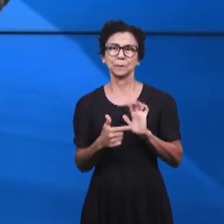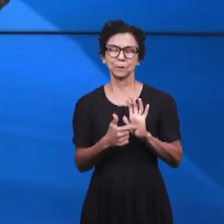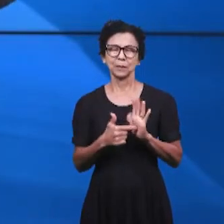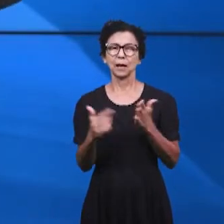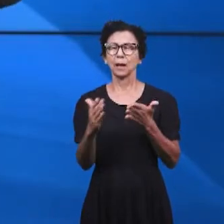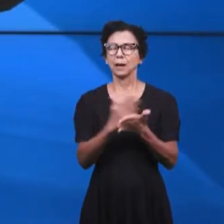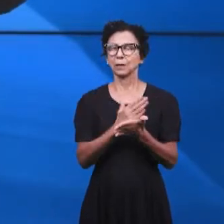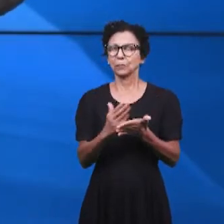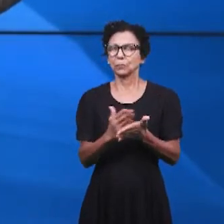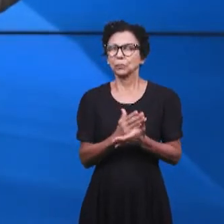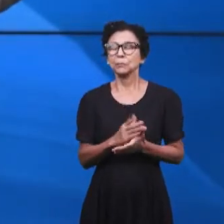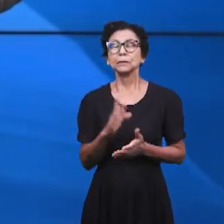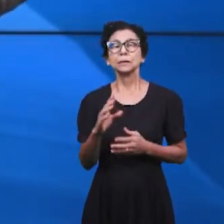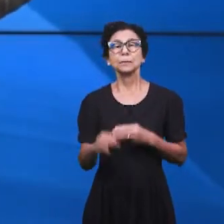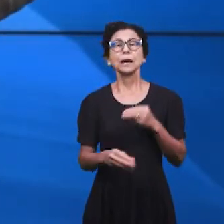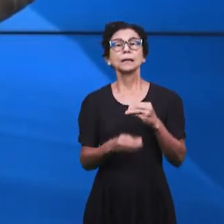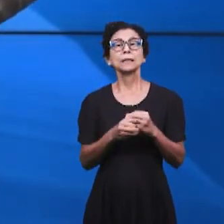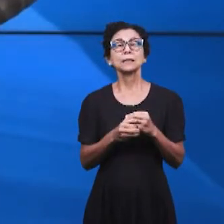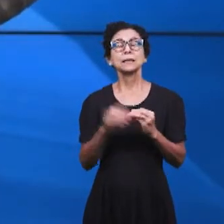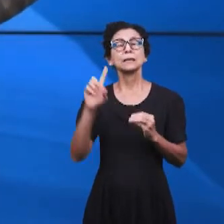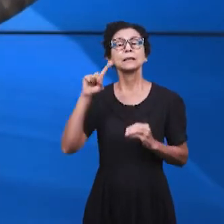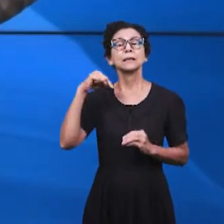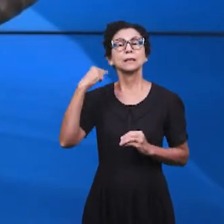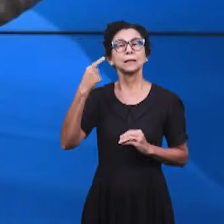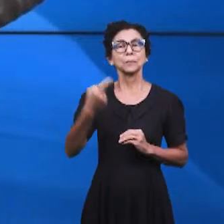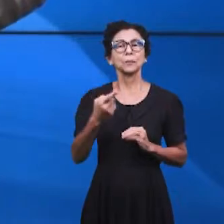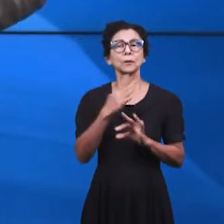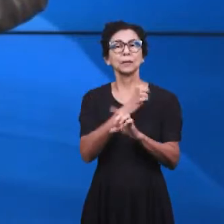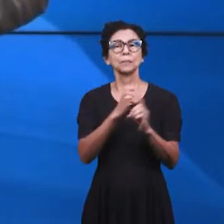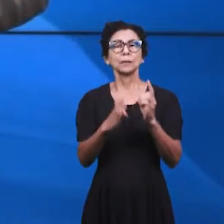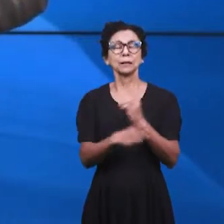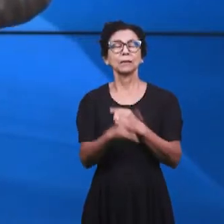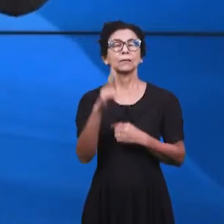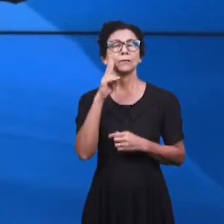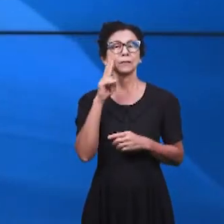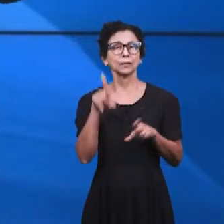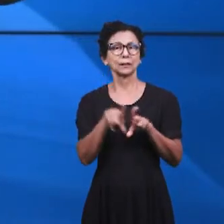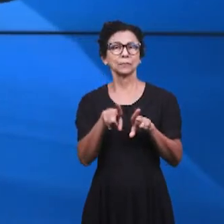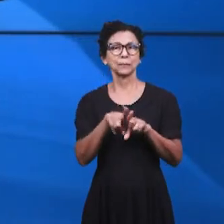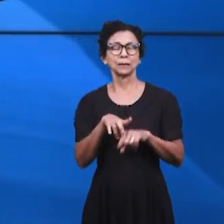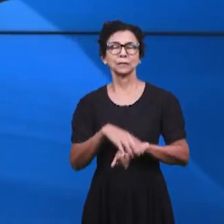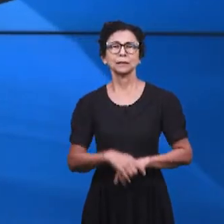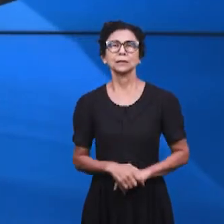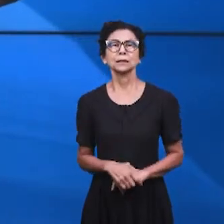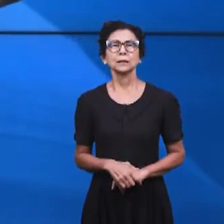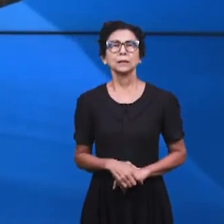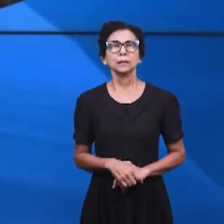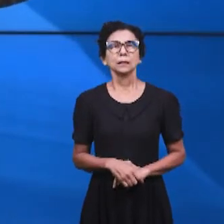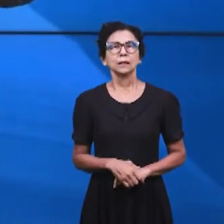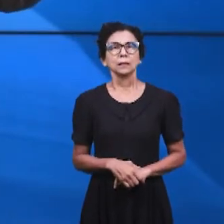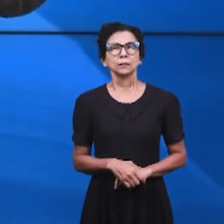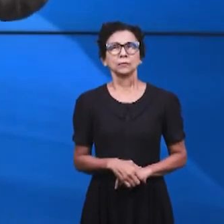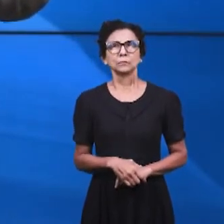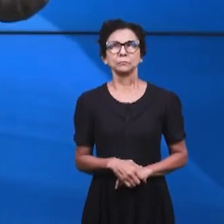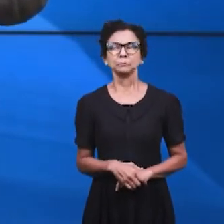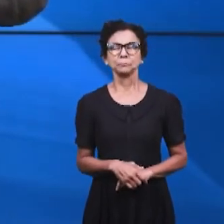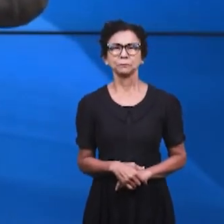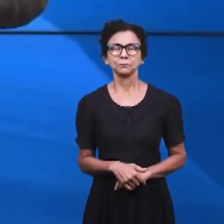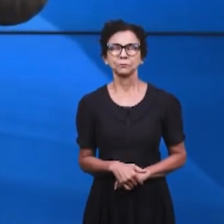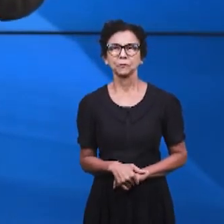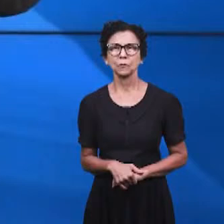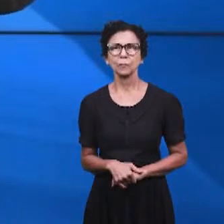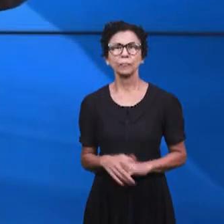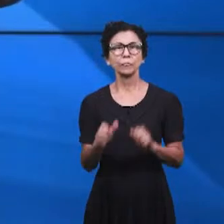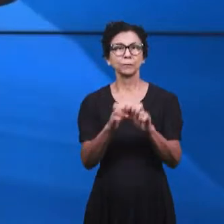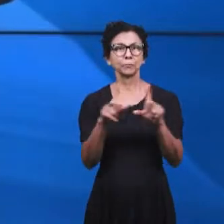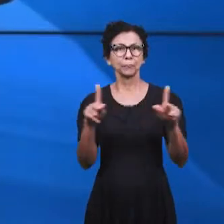algumas, além daquelas que você vai assistir daqui a pouquinho na Escola Bíblica Dominical. Mas vamos lá. Nós estamos estudando o livro